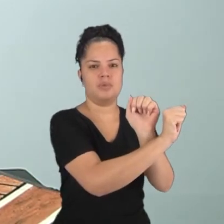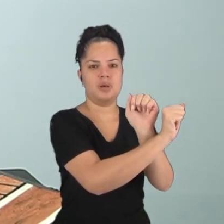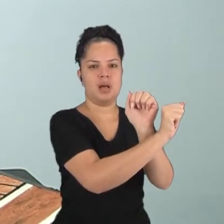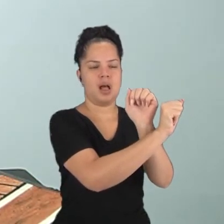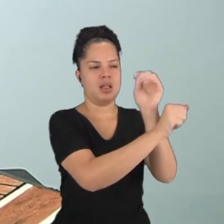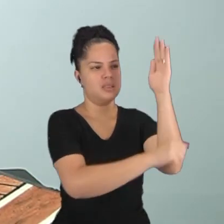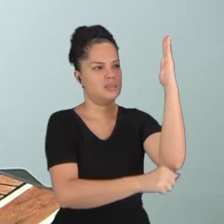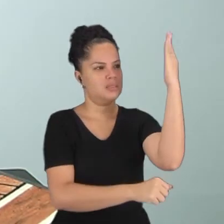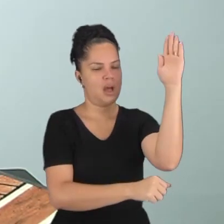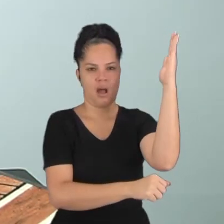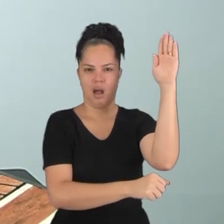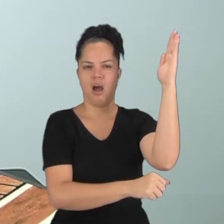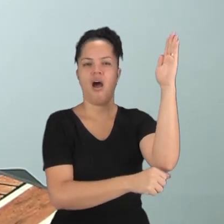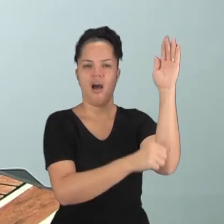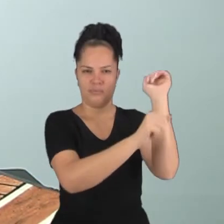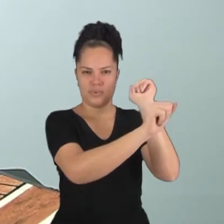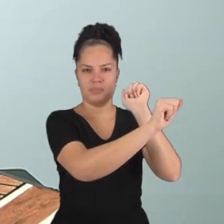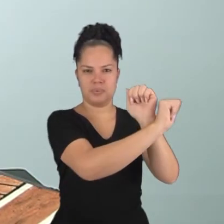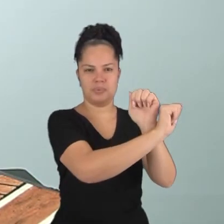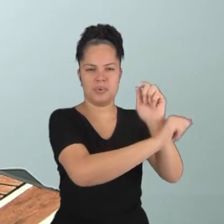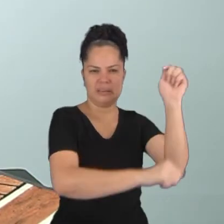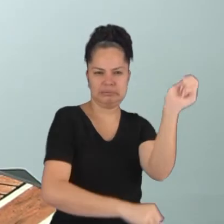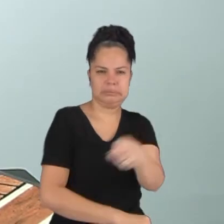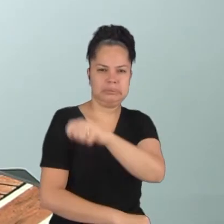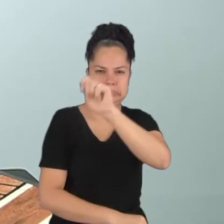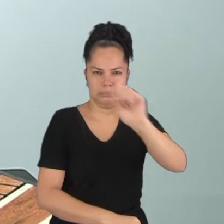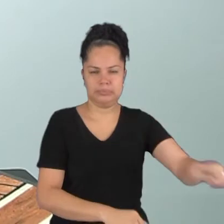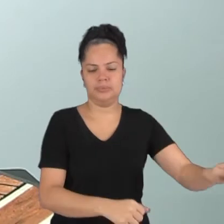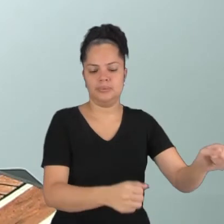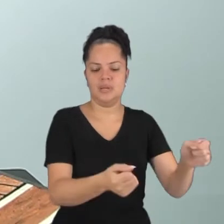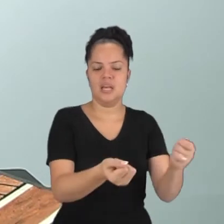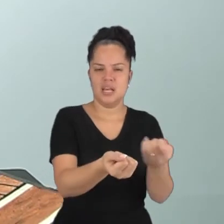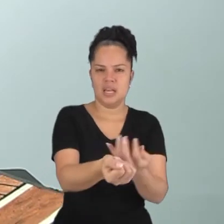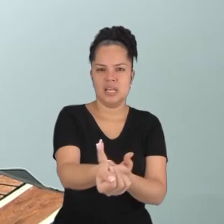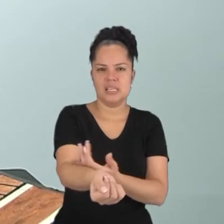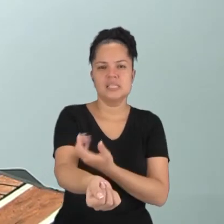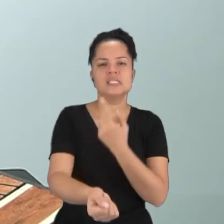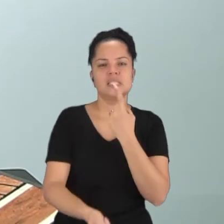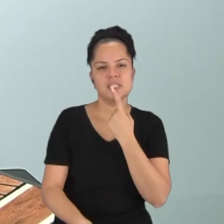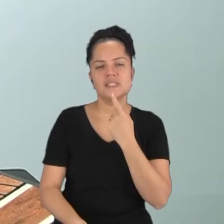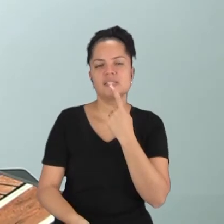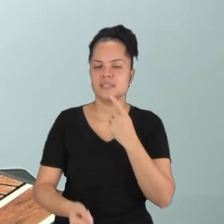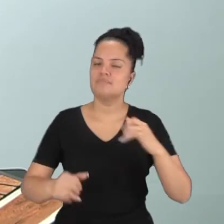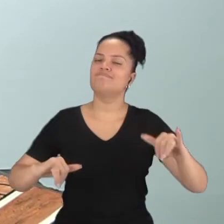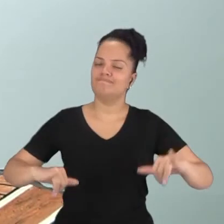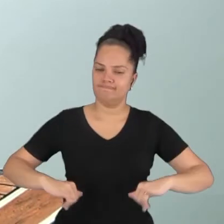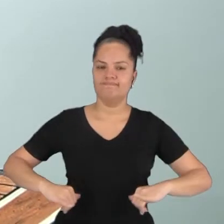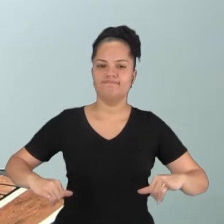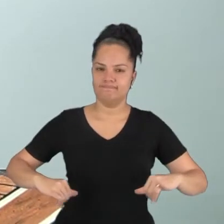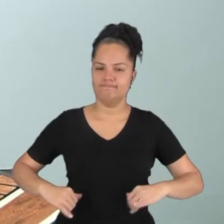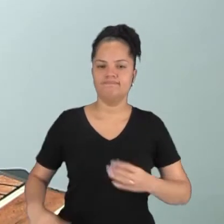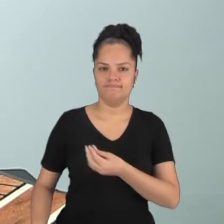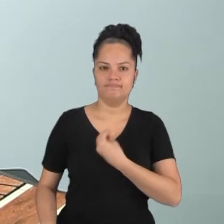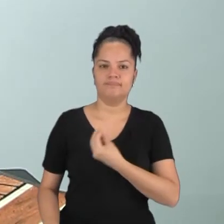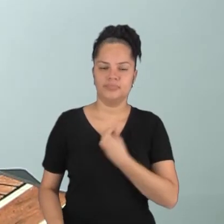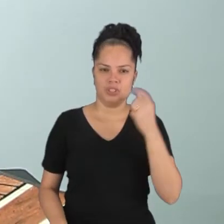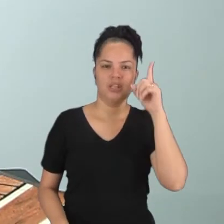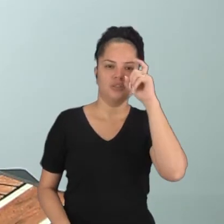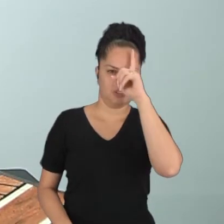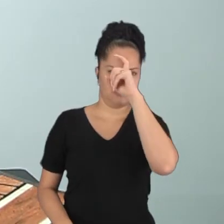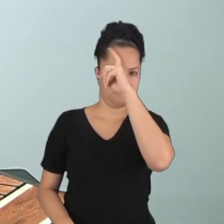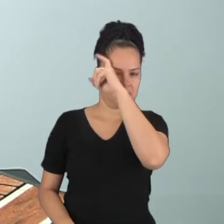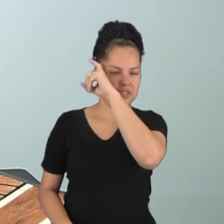tirava sangue, né, da costa das pessoas. Era um sofrimento total, né, na vida